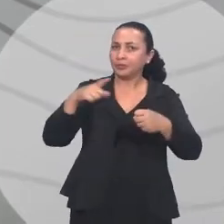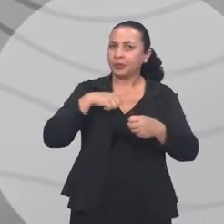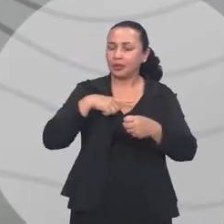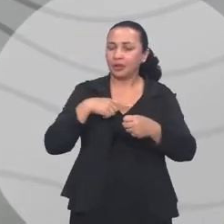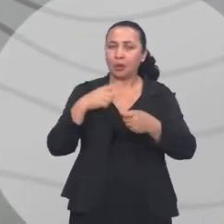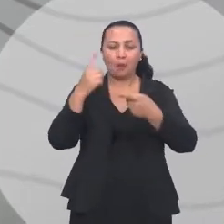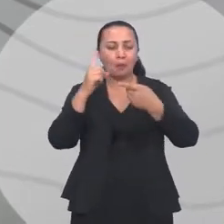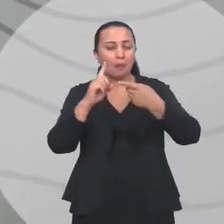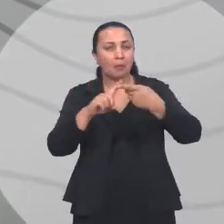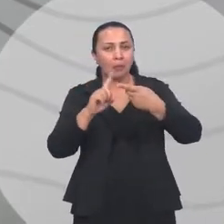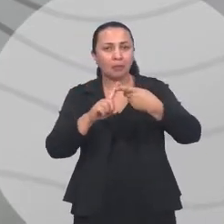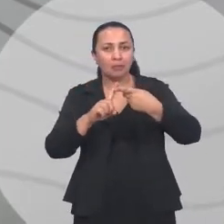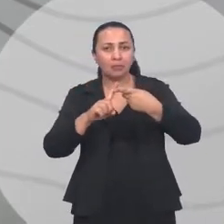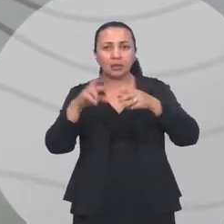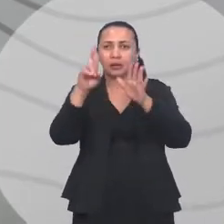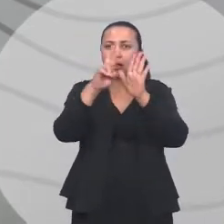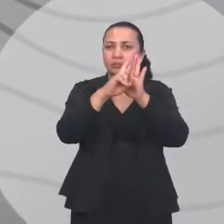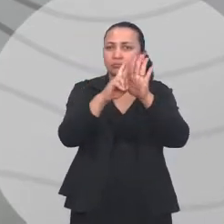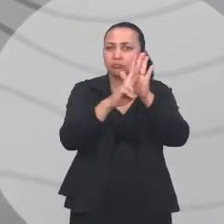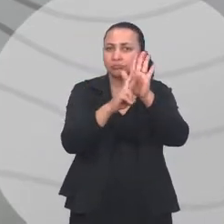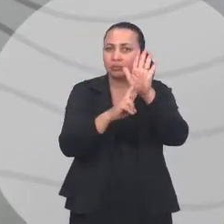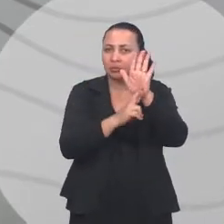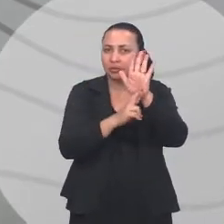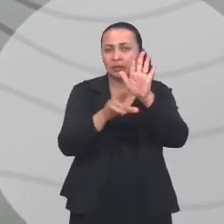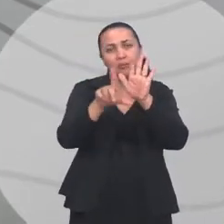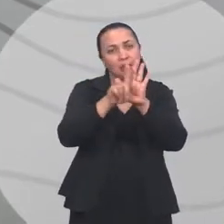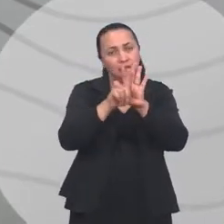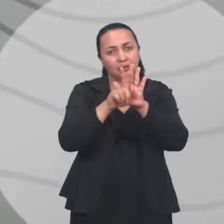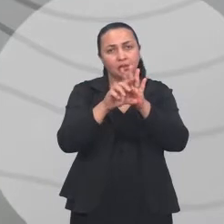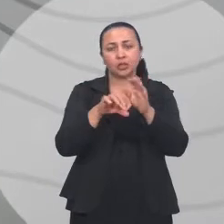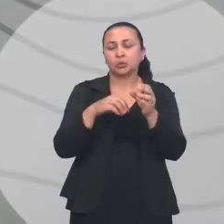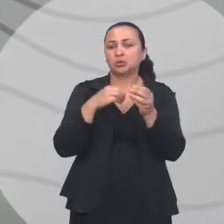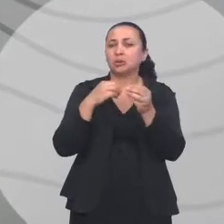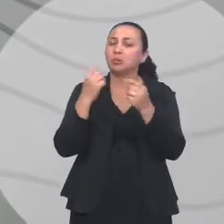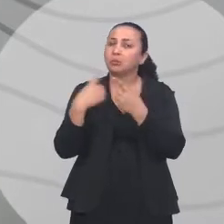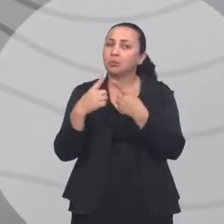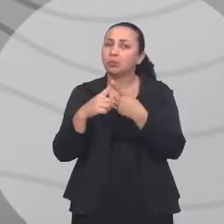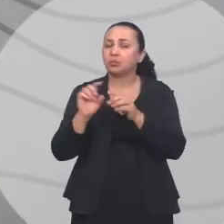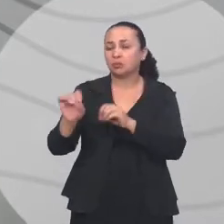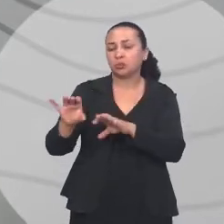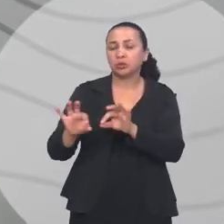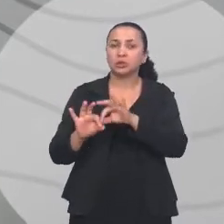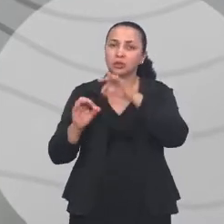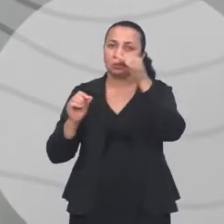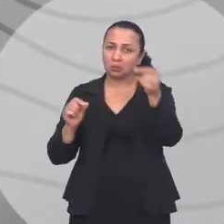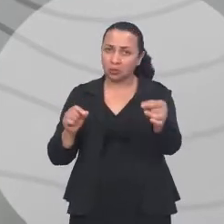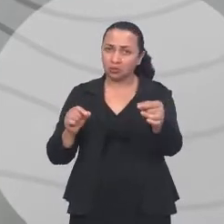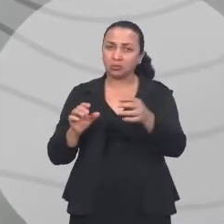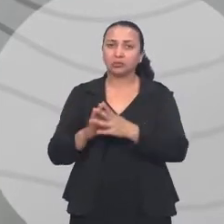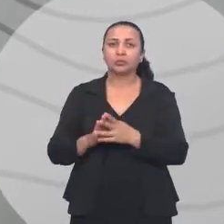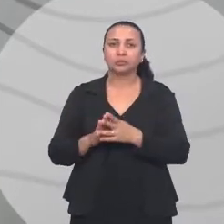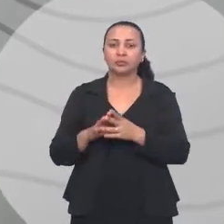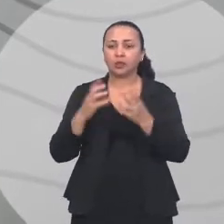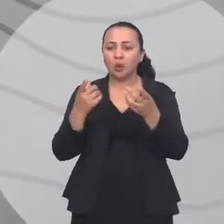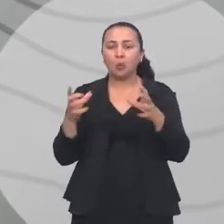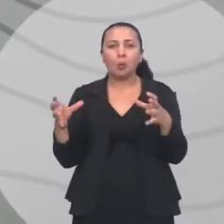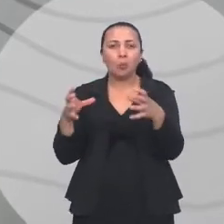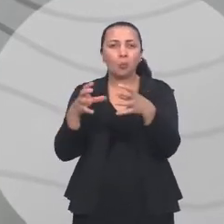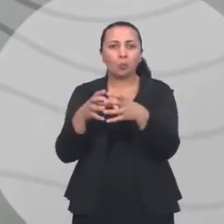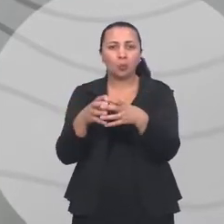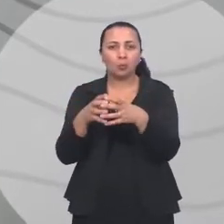um é um instrumento legal é um instrumento é um regulamento é porque ensino remoto é uma